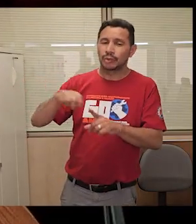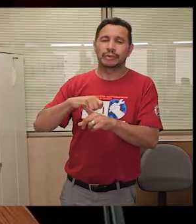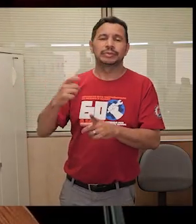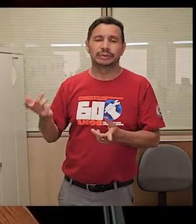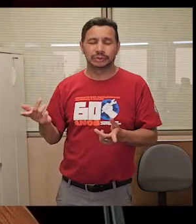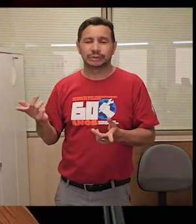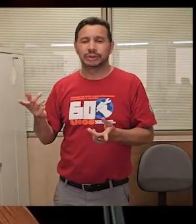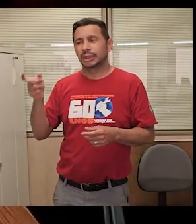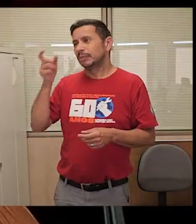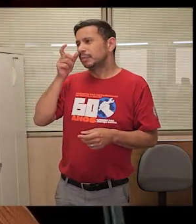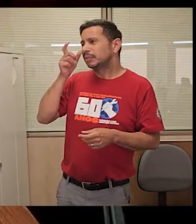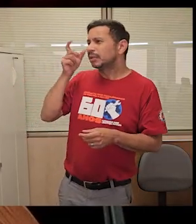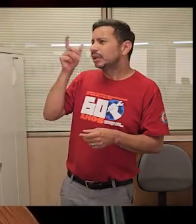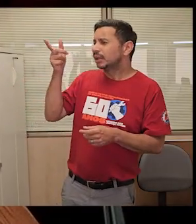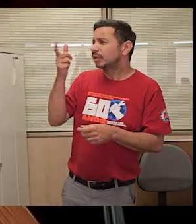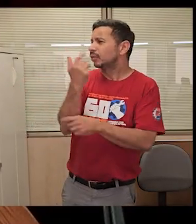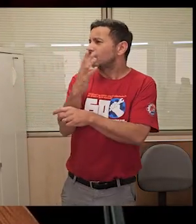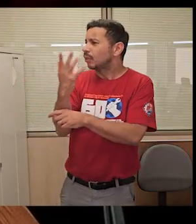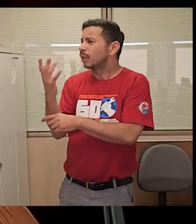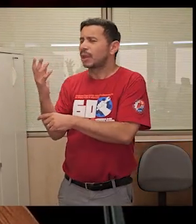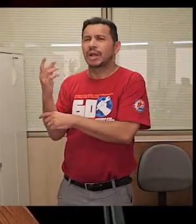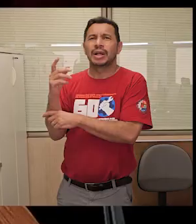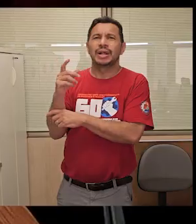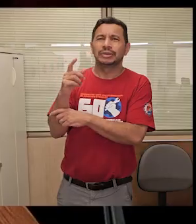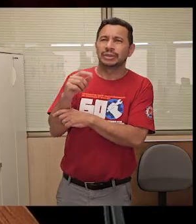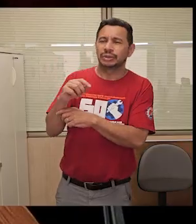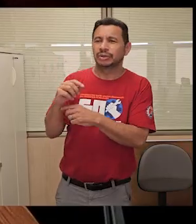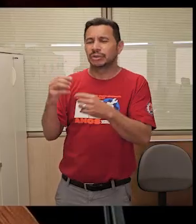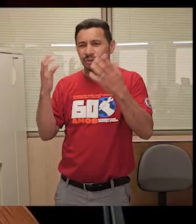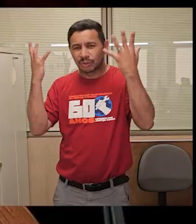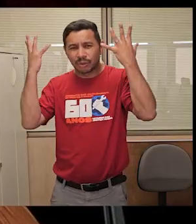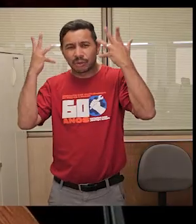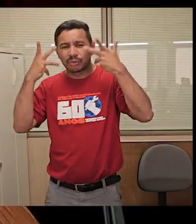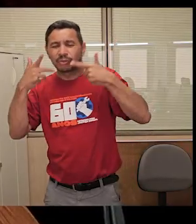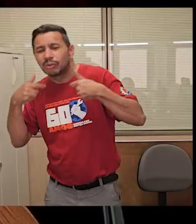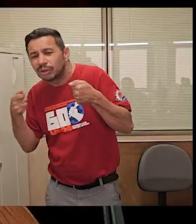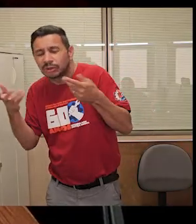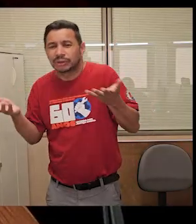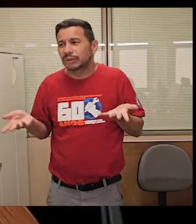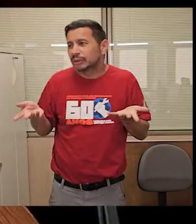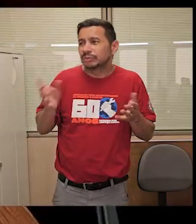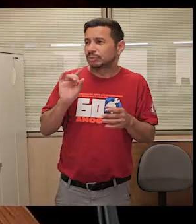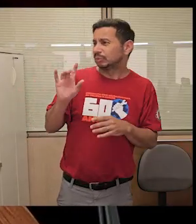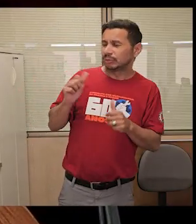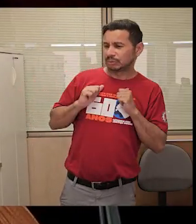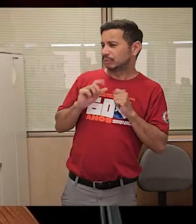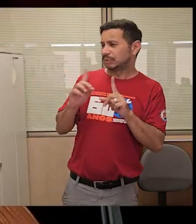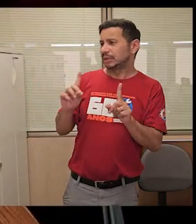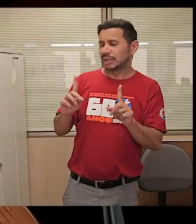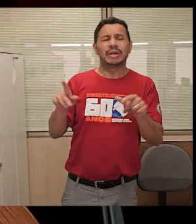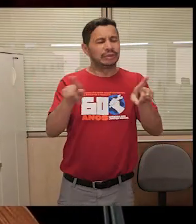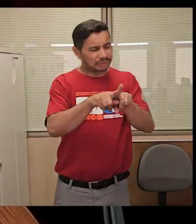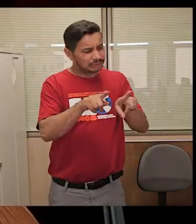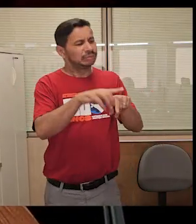acha que tem que cuidar do mico-leão, o macaco Exatamente. mico-leão. Ele também está lá, mas lá, não mas, é assim, essa a